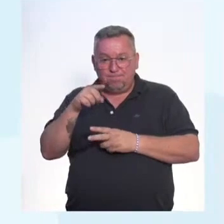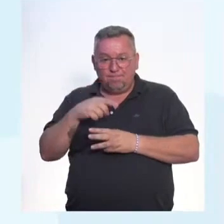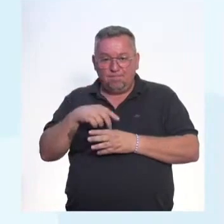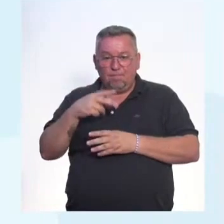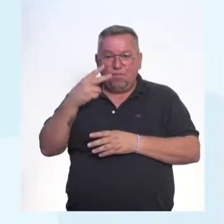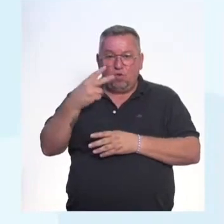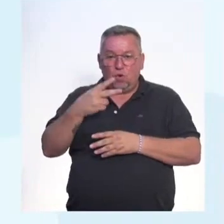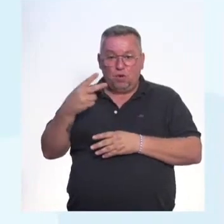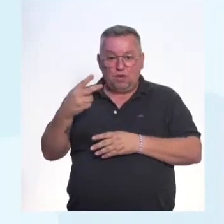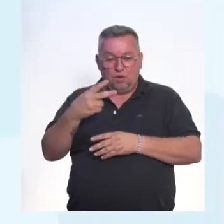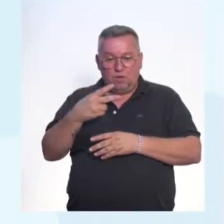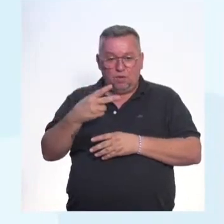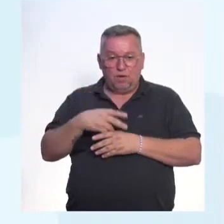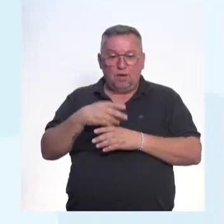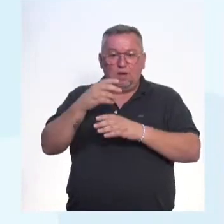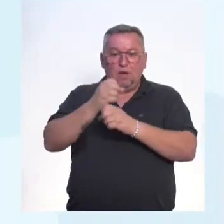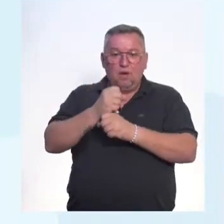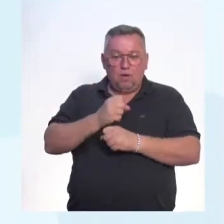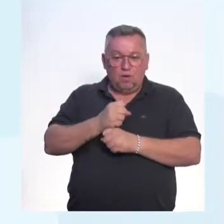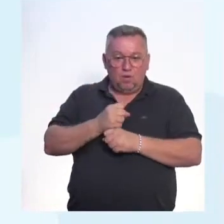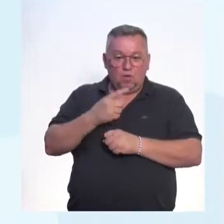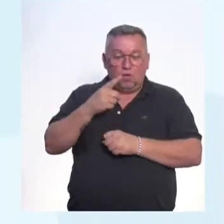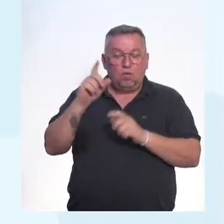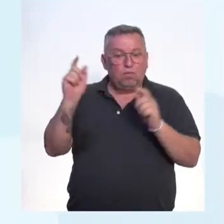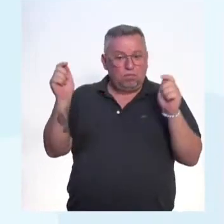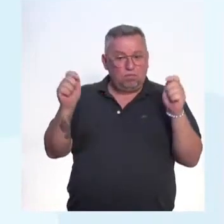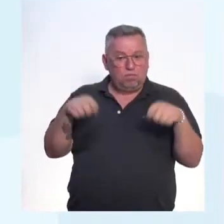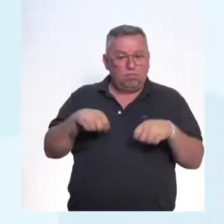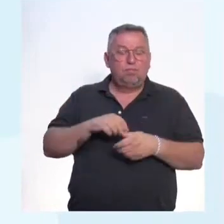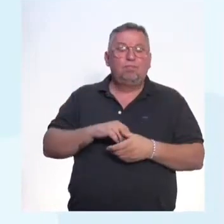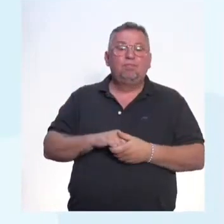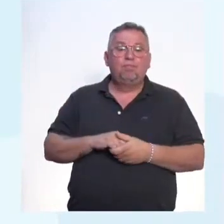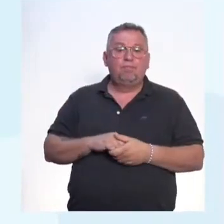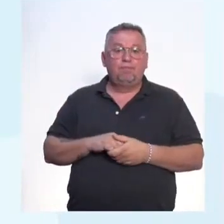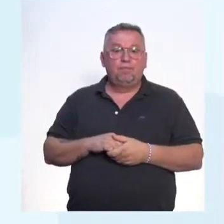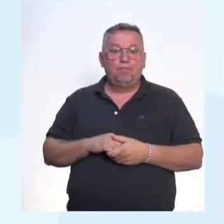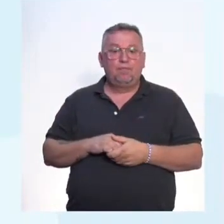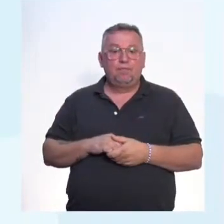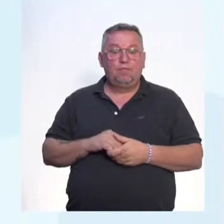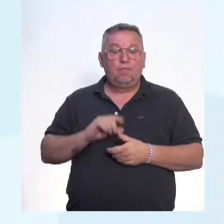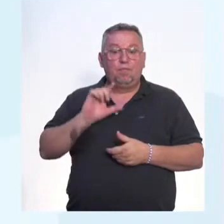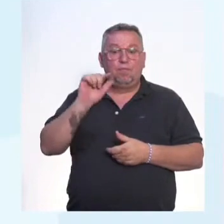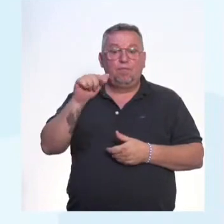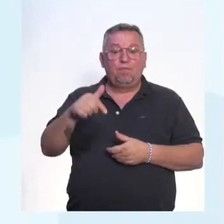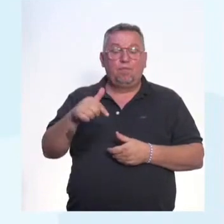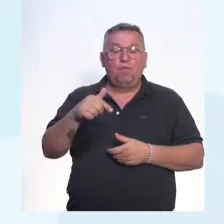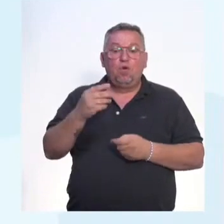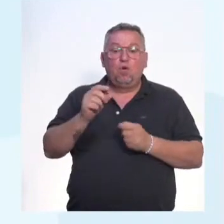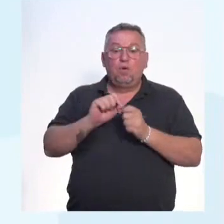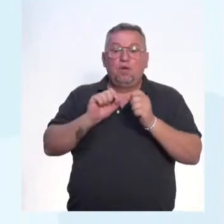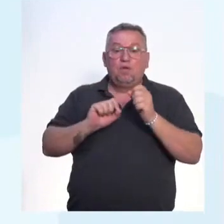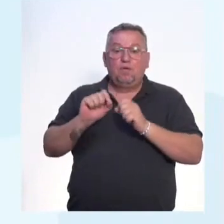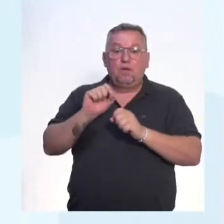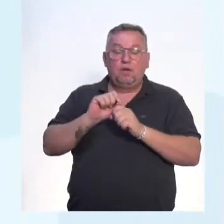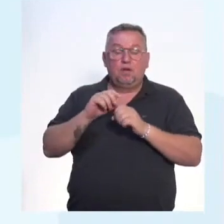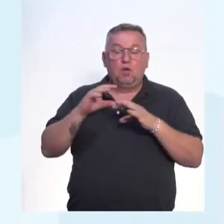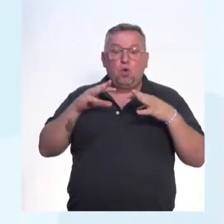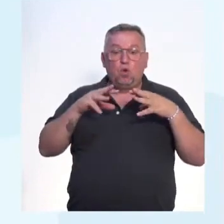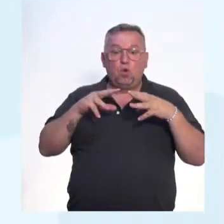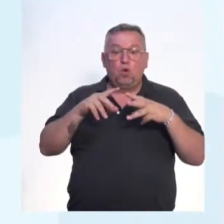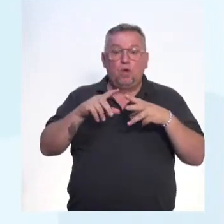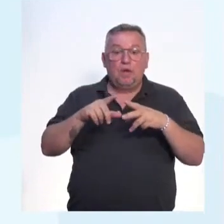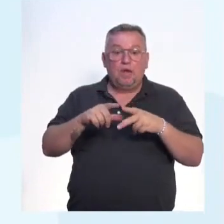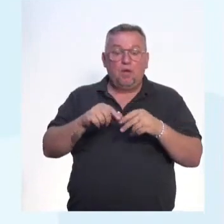2 a 2, calculando as suas possibilidades. E depois, como ele quer saber o total